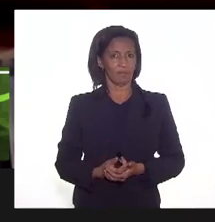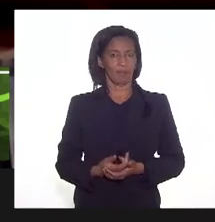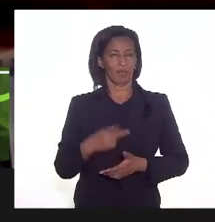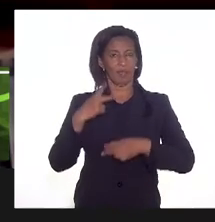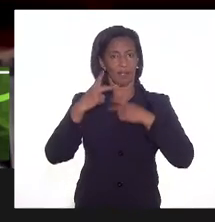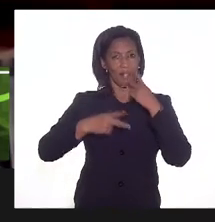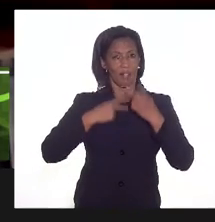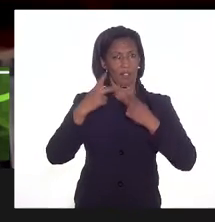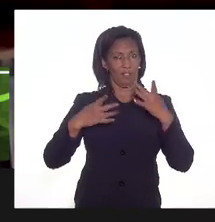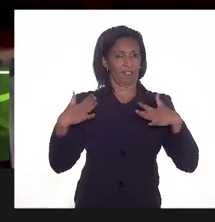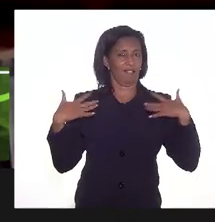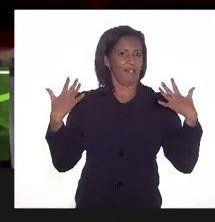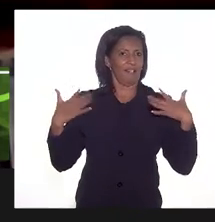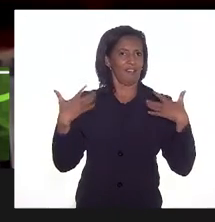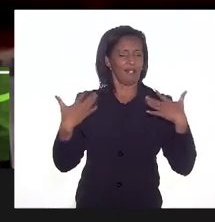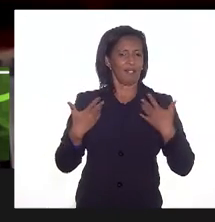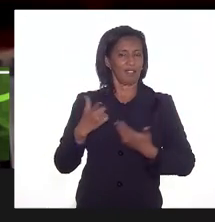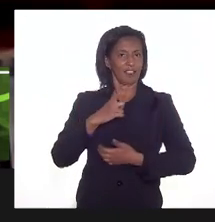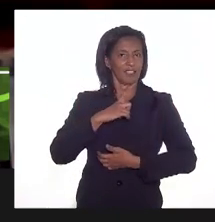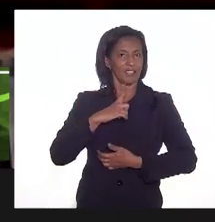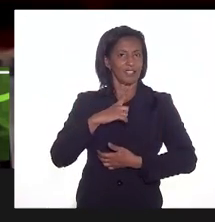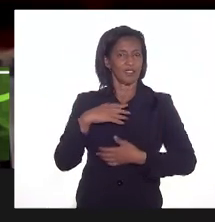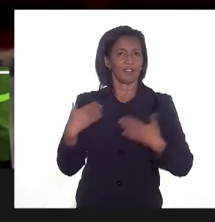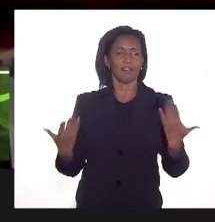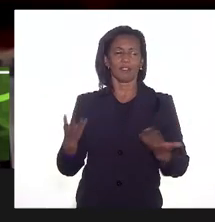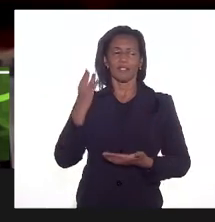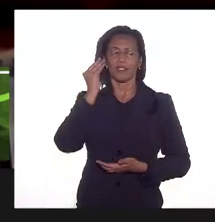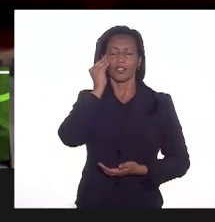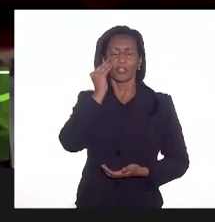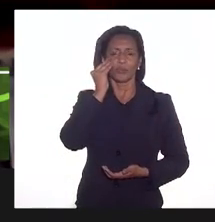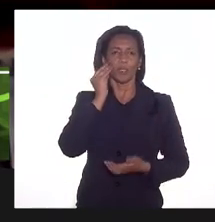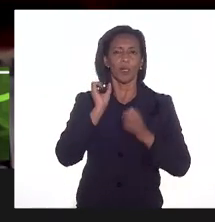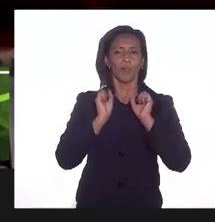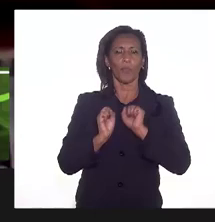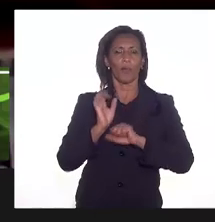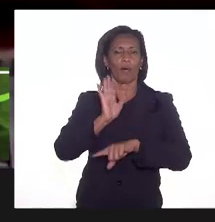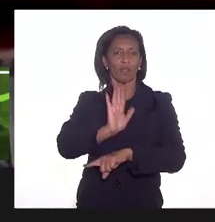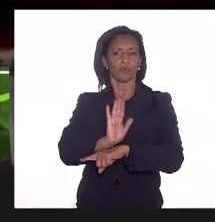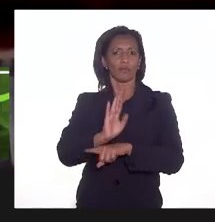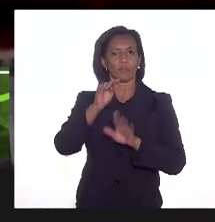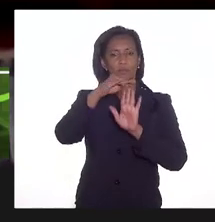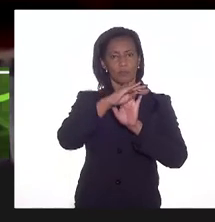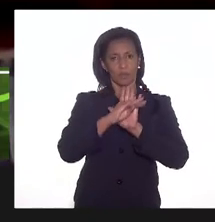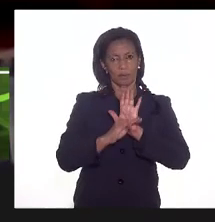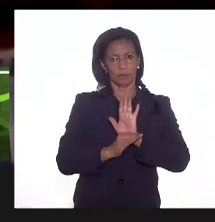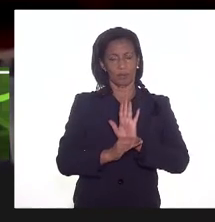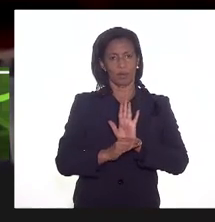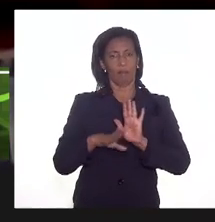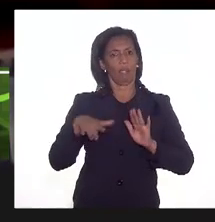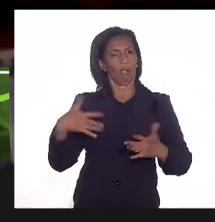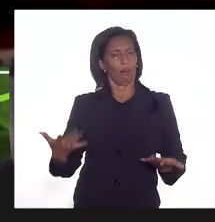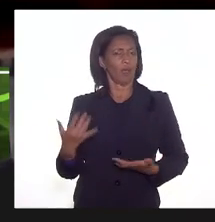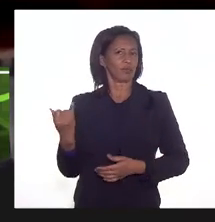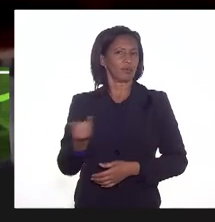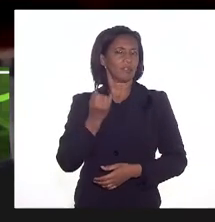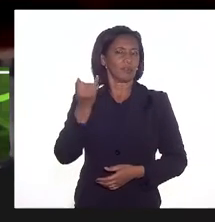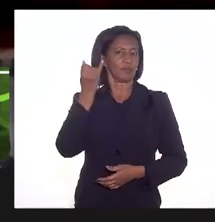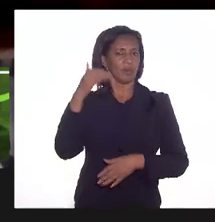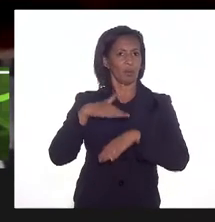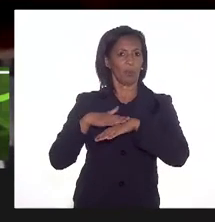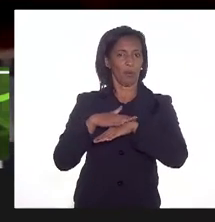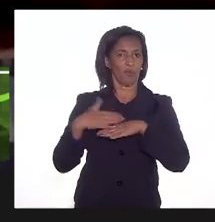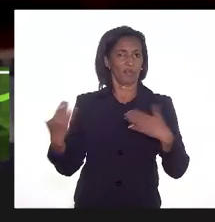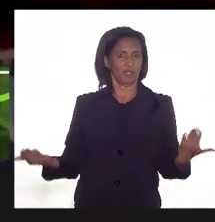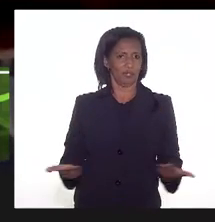falar da alegria de ter tantas experiências aqui que podem contribuir para esse programa eu acho que isso que é fundamental dessa conversa que nós tivemos